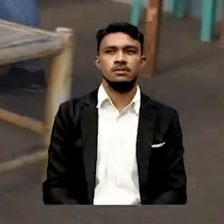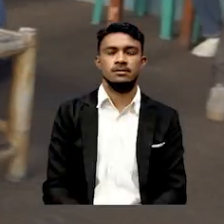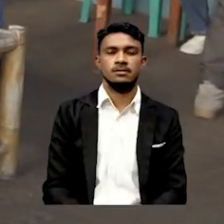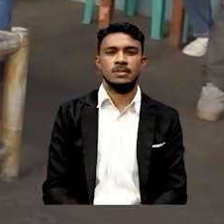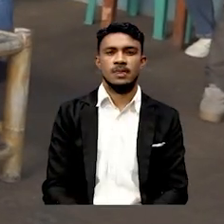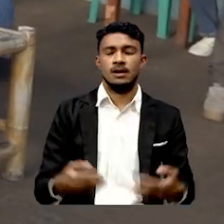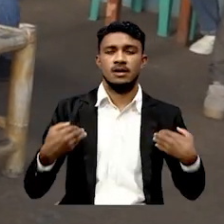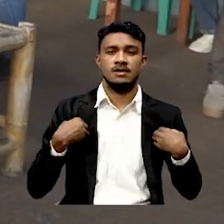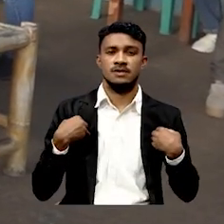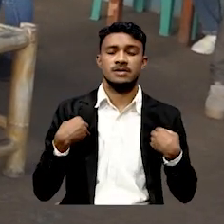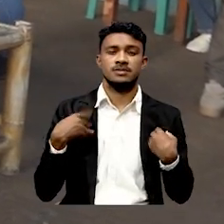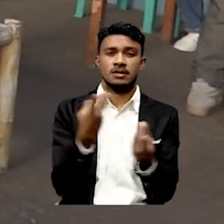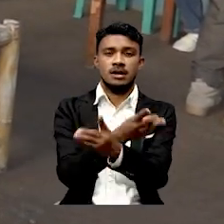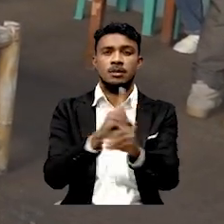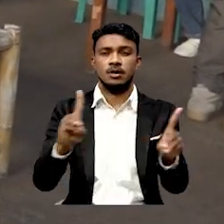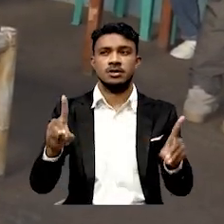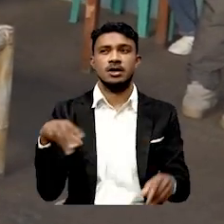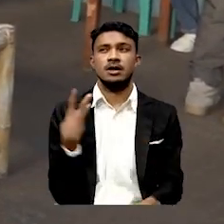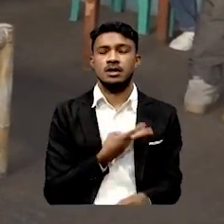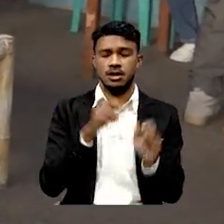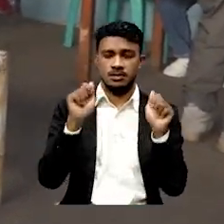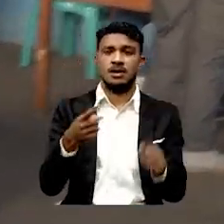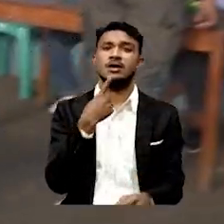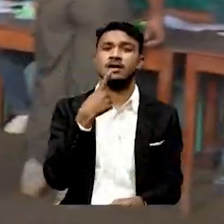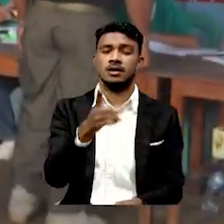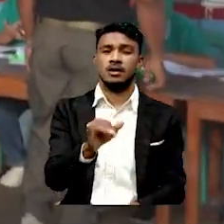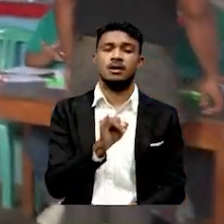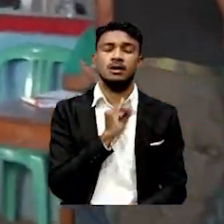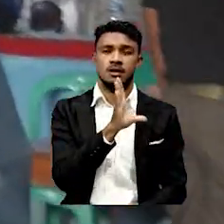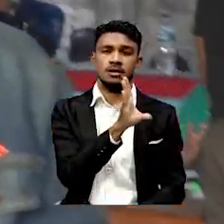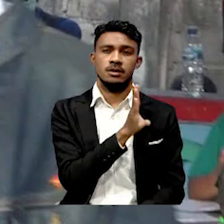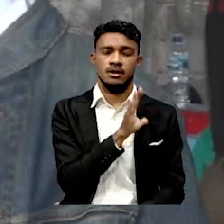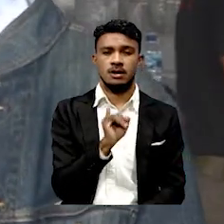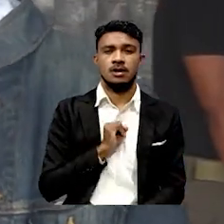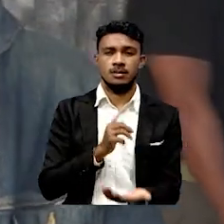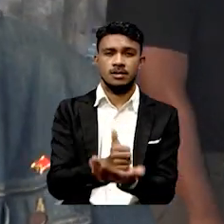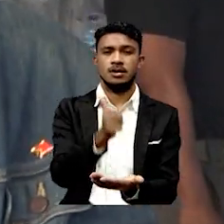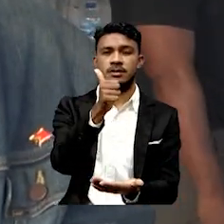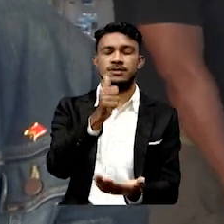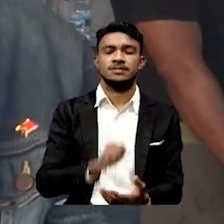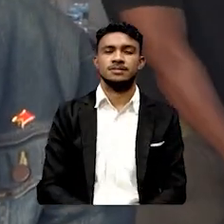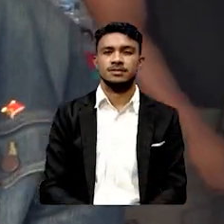Ia demokrasia, y tal vez la tete, a un garante que a un manán.